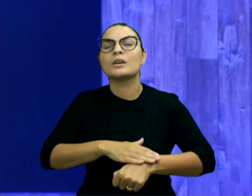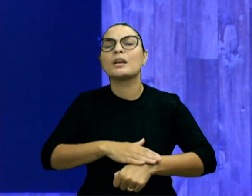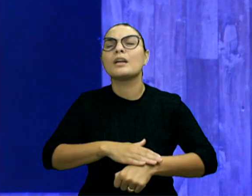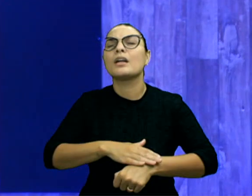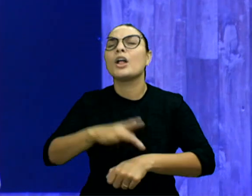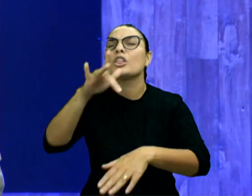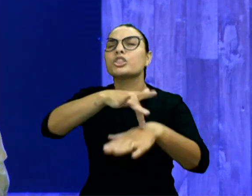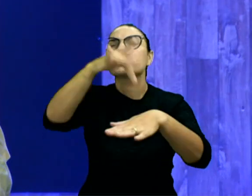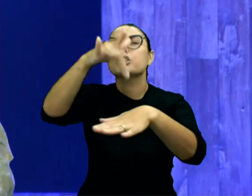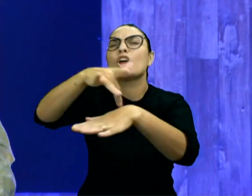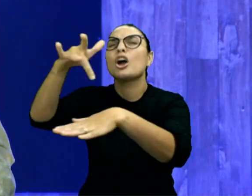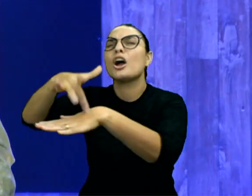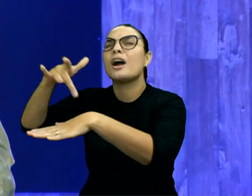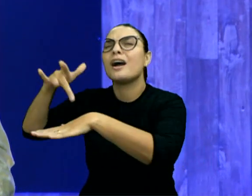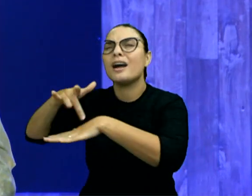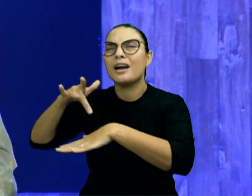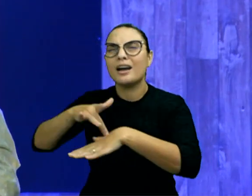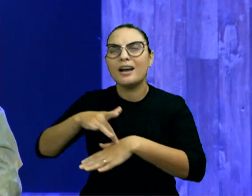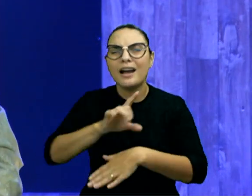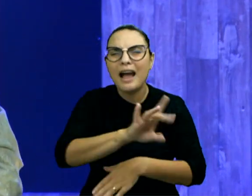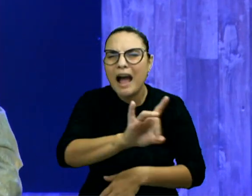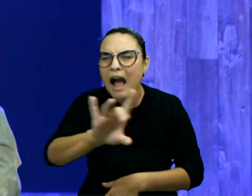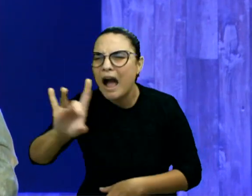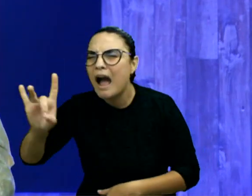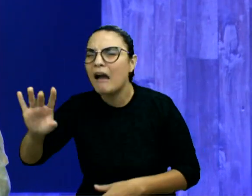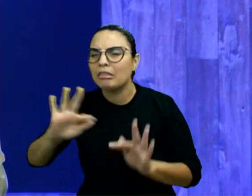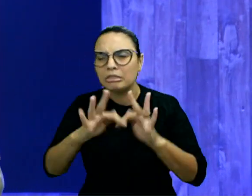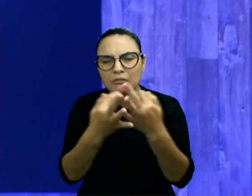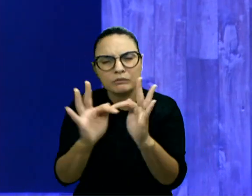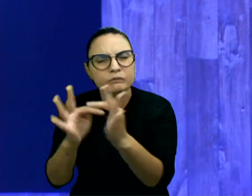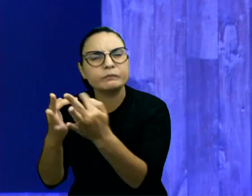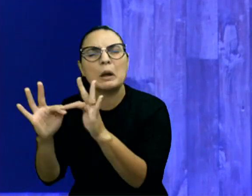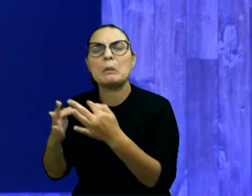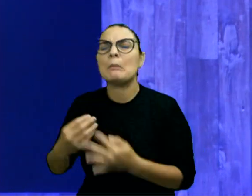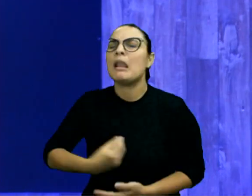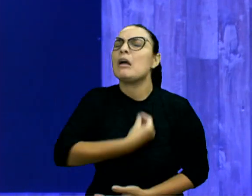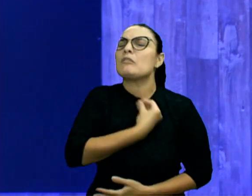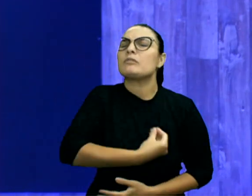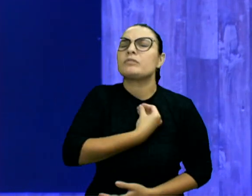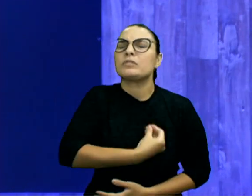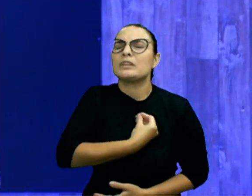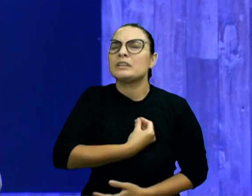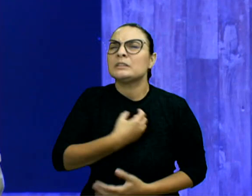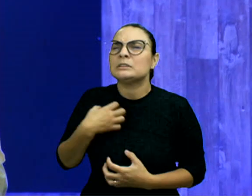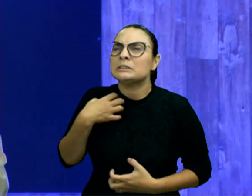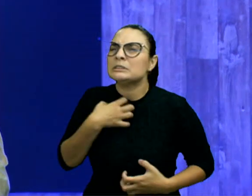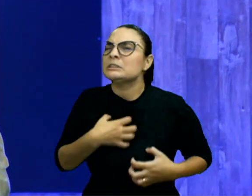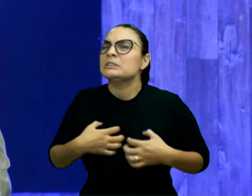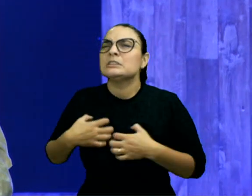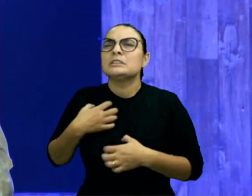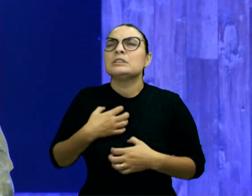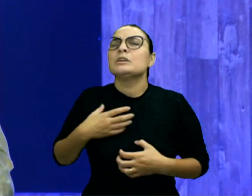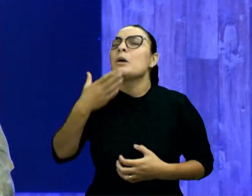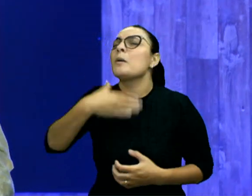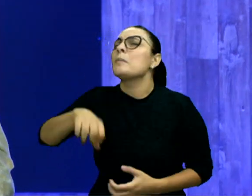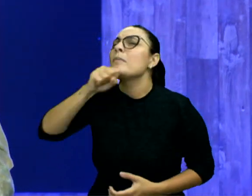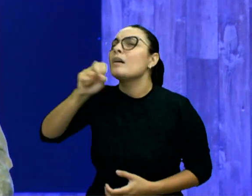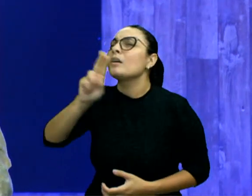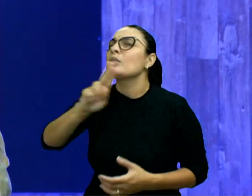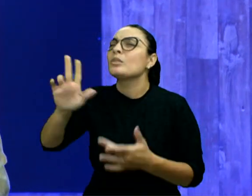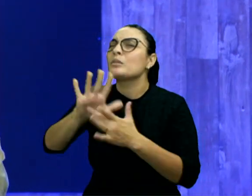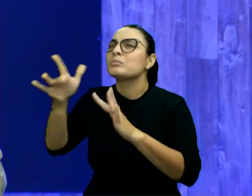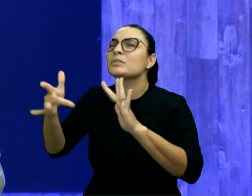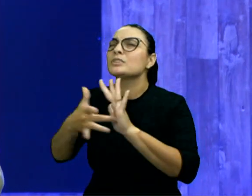as tuas mãos em cada lar representado, cada vida que está apresentando o seu pedido, o seu anseio. Pai, no nome de